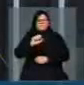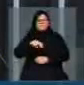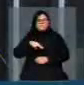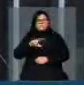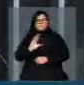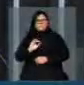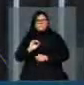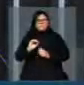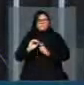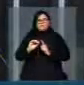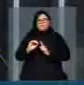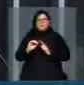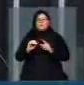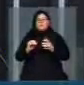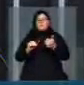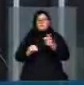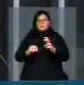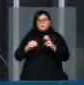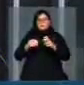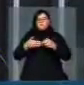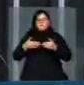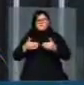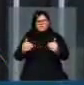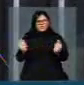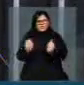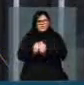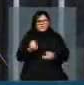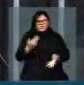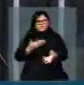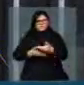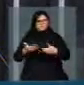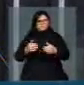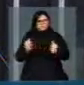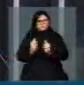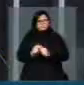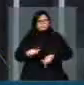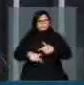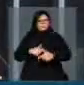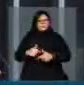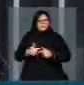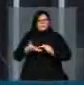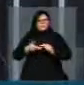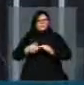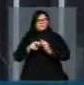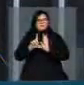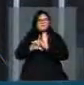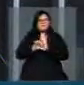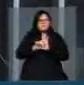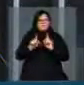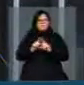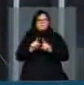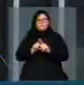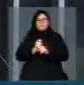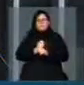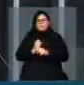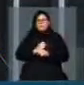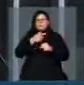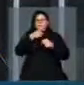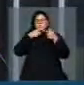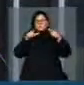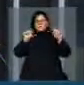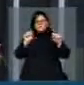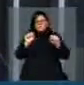de 15 ministérios. Além disso, diversas leis já aprovadas nos últimos anos tratam de acessibilidade, língua brasileira